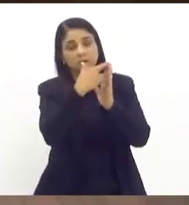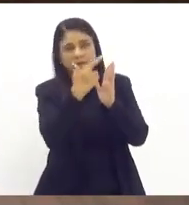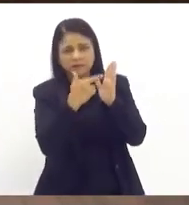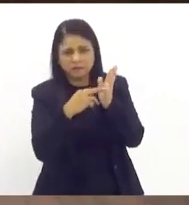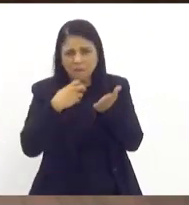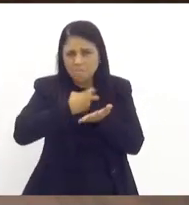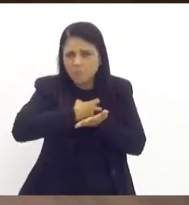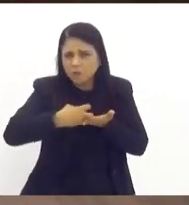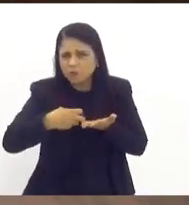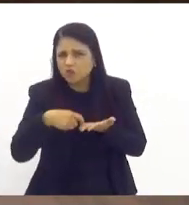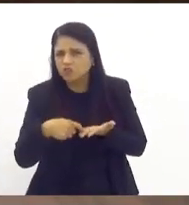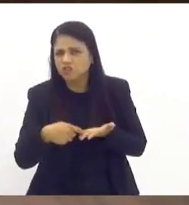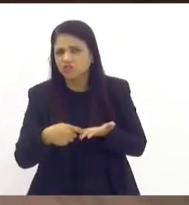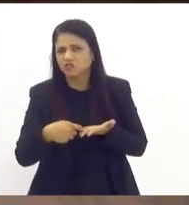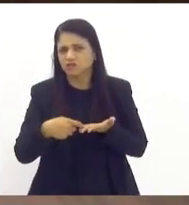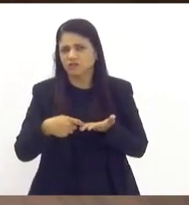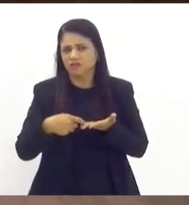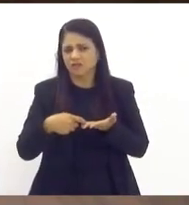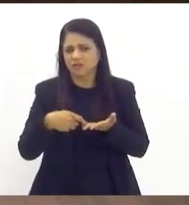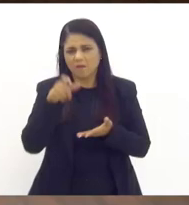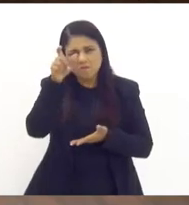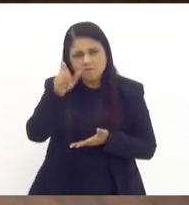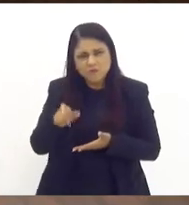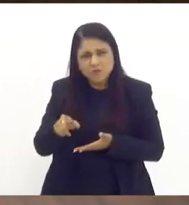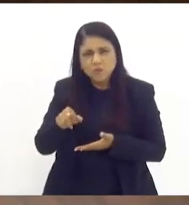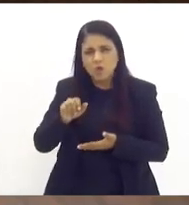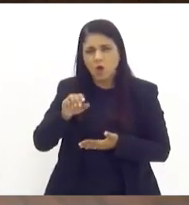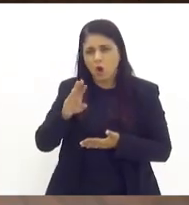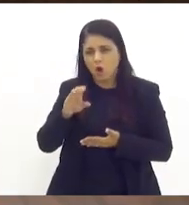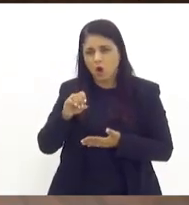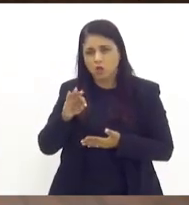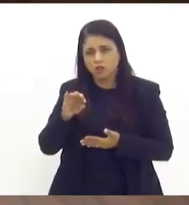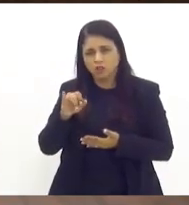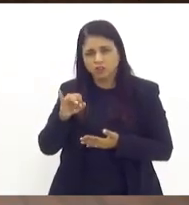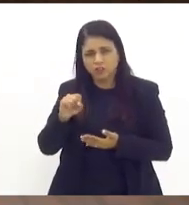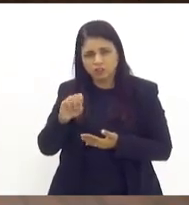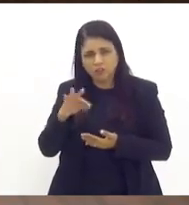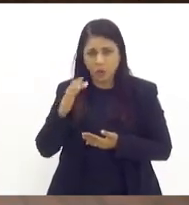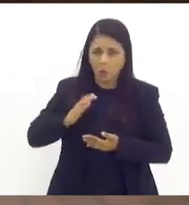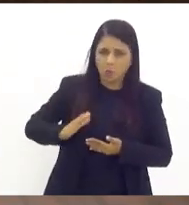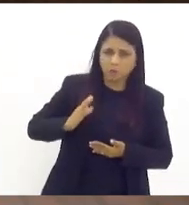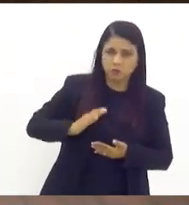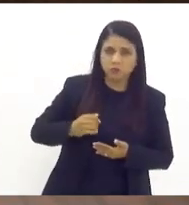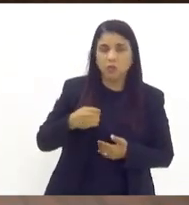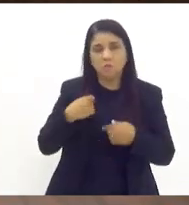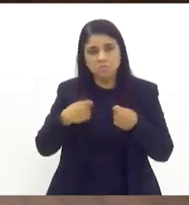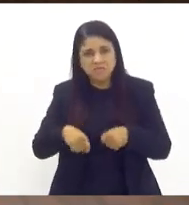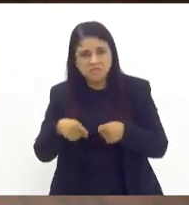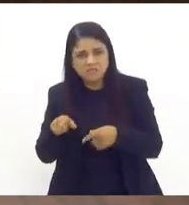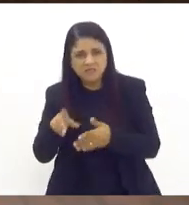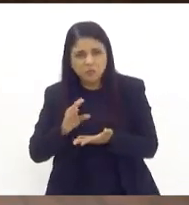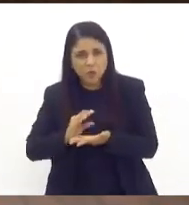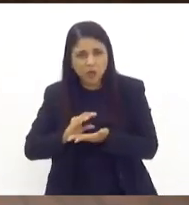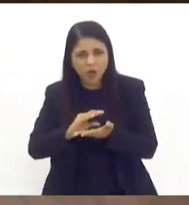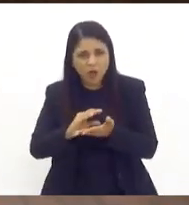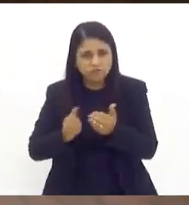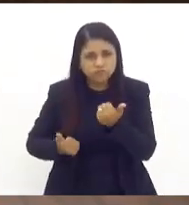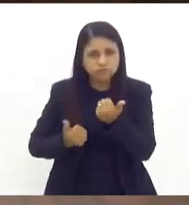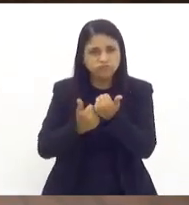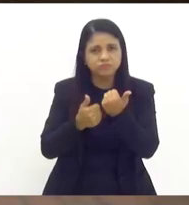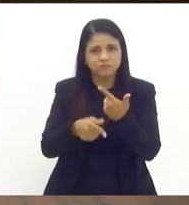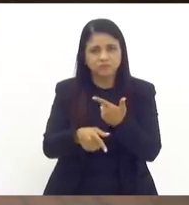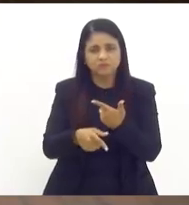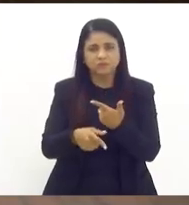quando é alguém que precisa daquele auxílio eu não sei se era melhor metodologia mesmo assim com